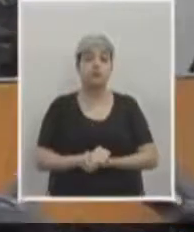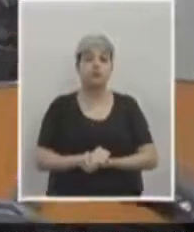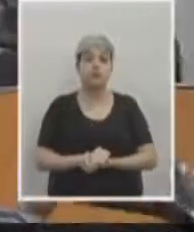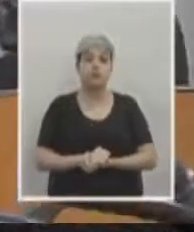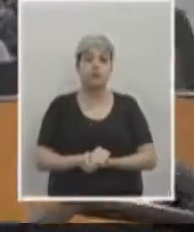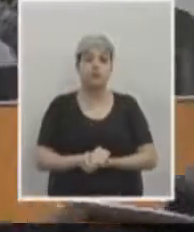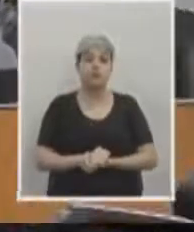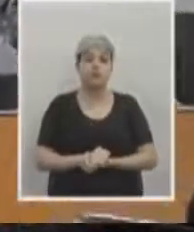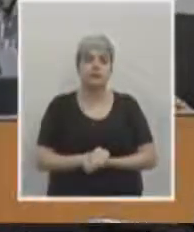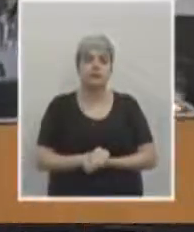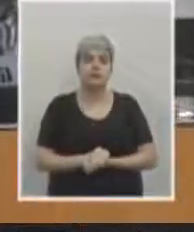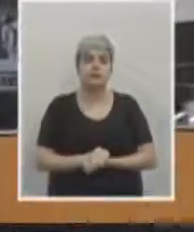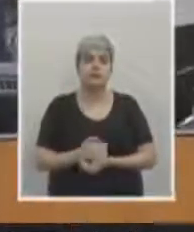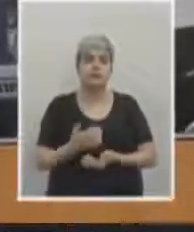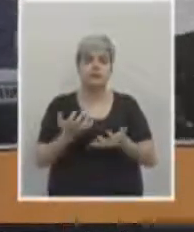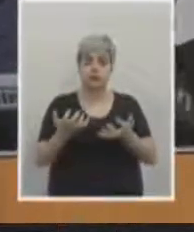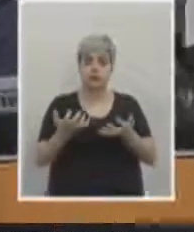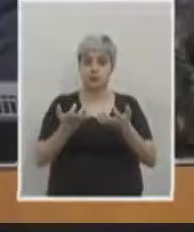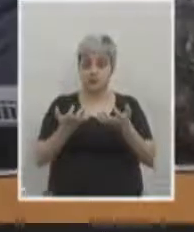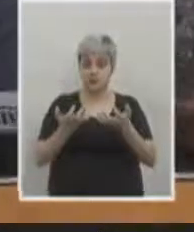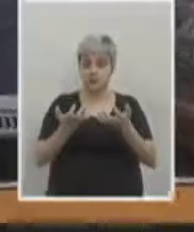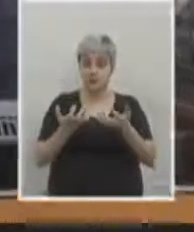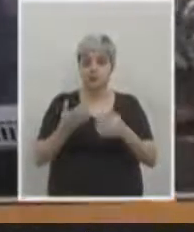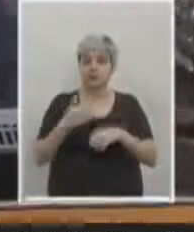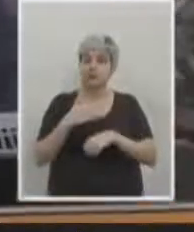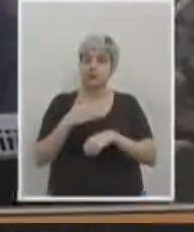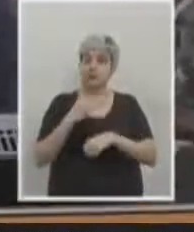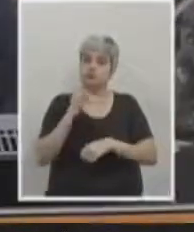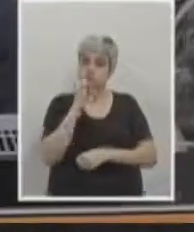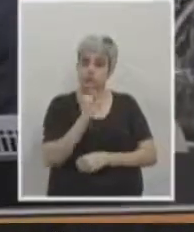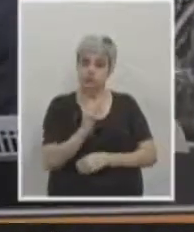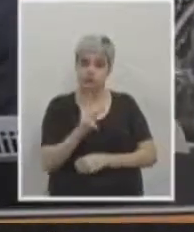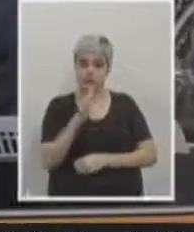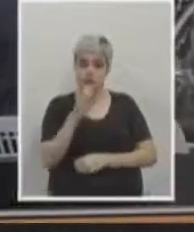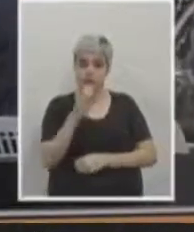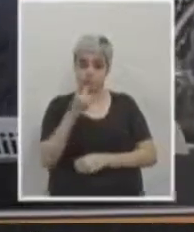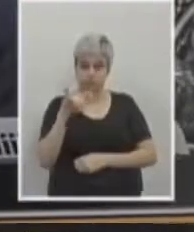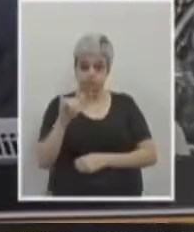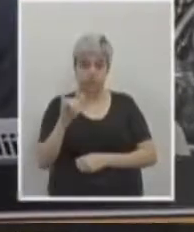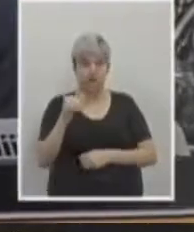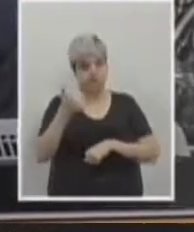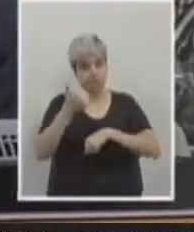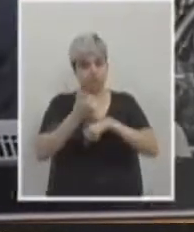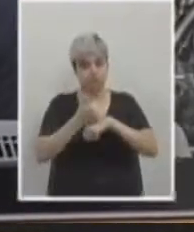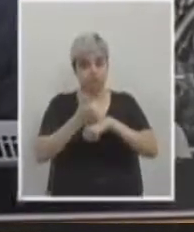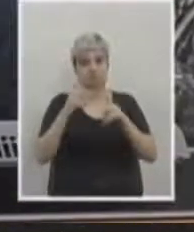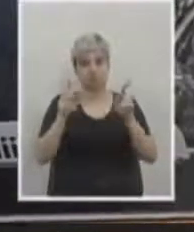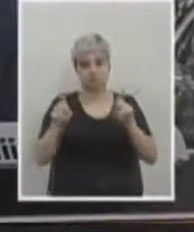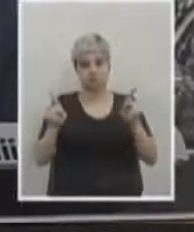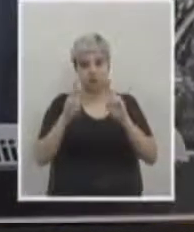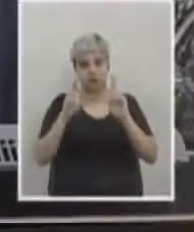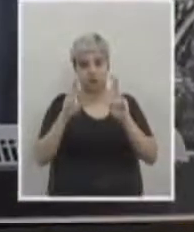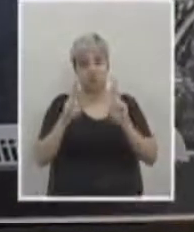Quero, na pessoa da professora Kelly, saudar todos aqueles que participam